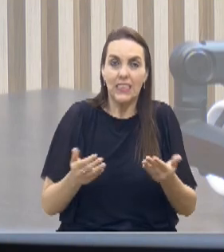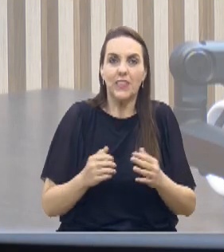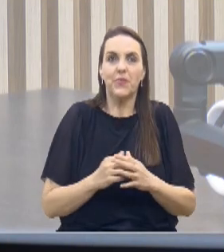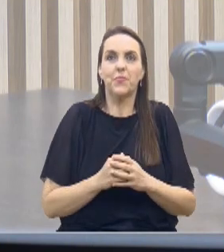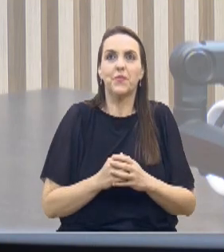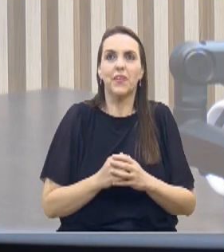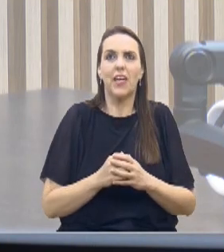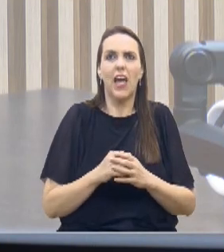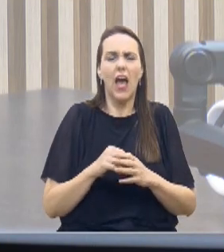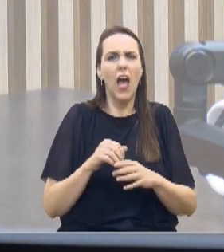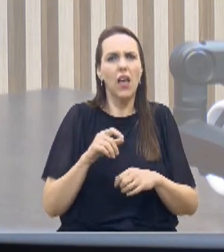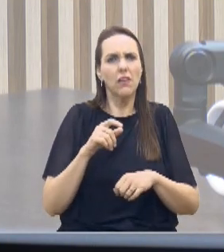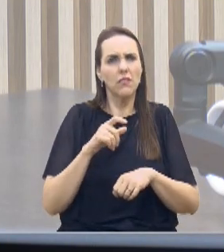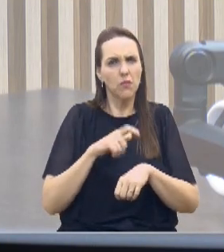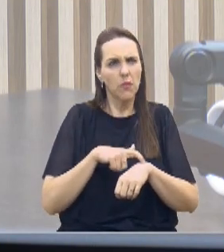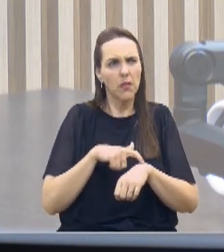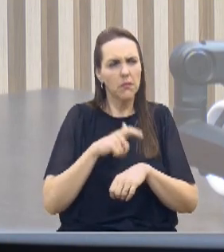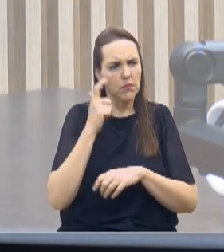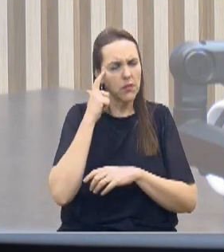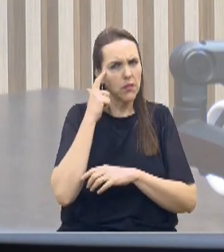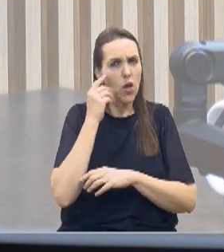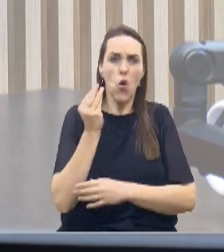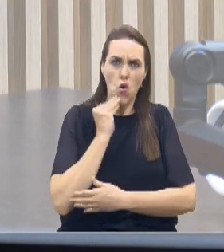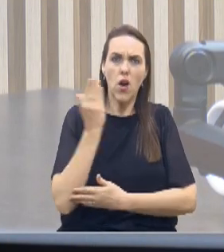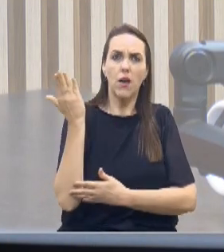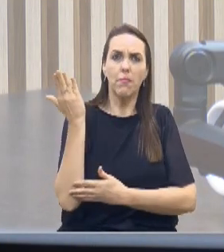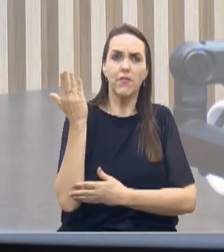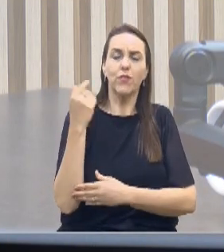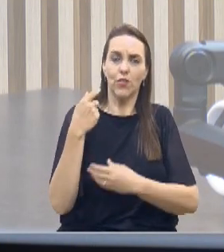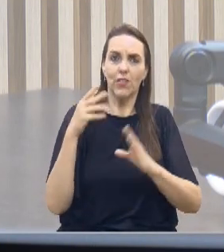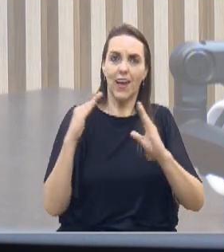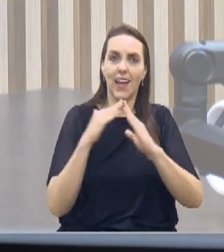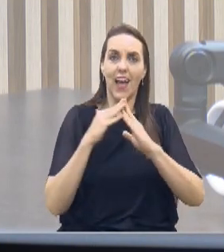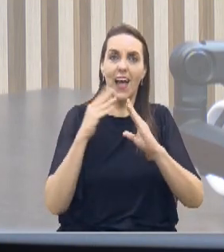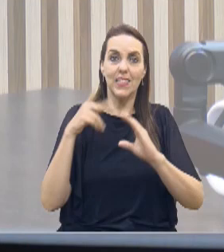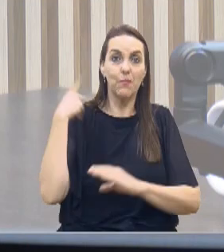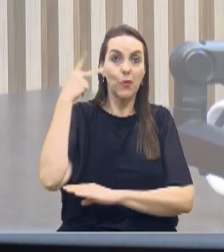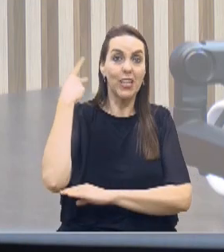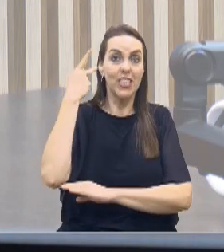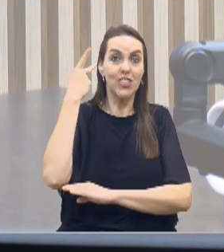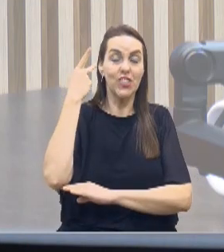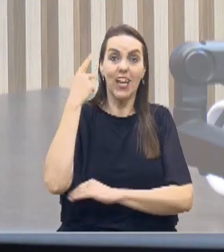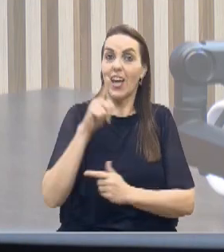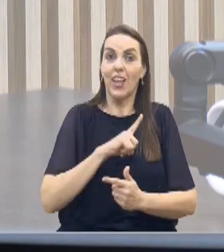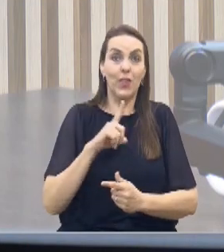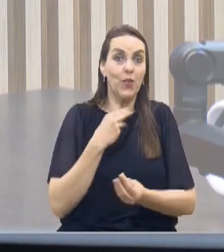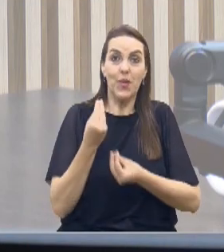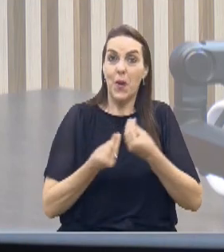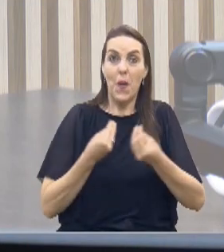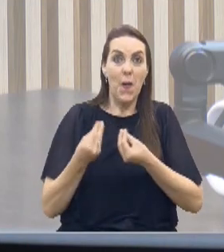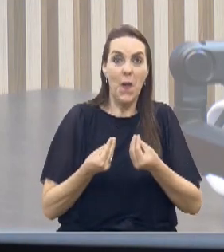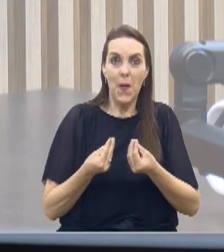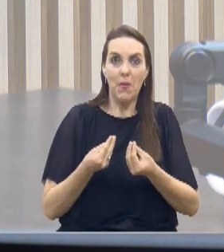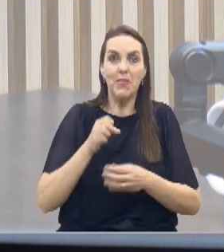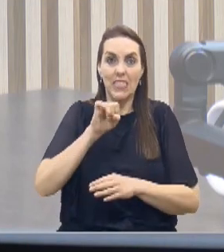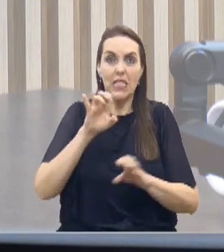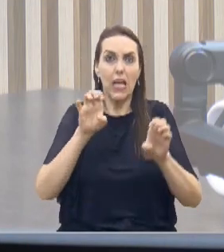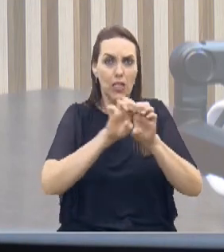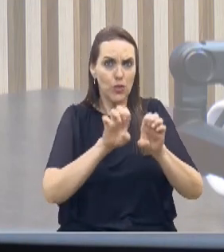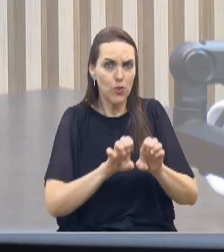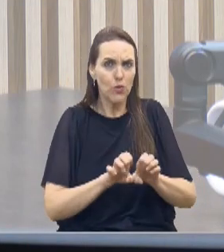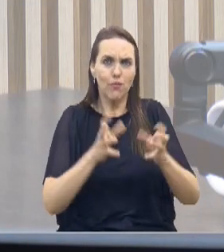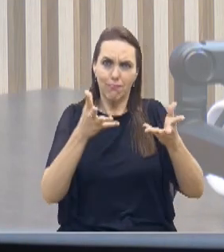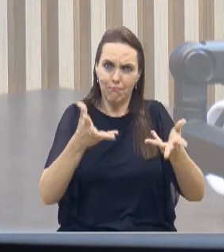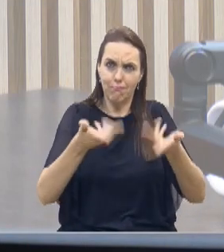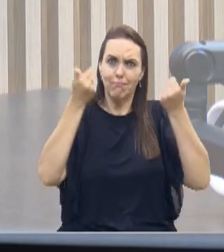E aí, quando tu para e diz, não, claro que sim, nós estamos na casa política, né? Então, não tem como, se a gente tem essa estrutura sensacional,